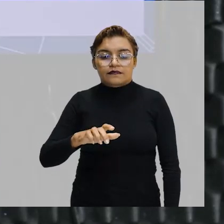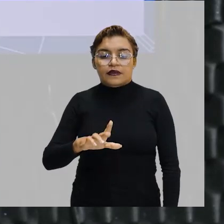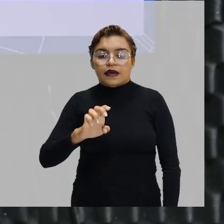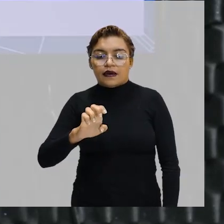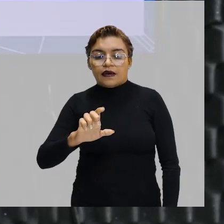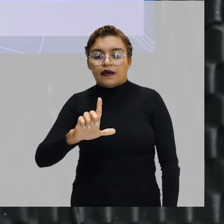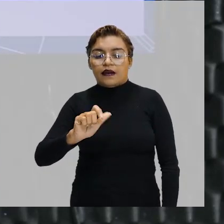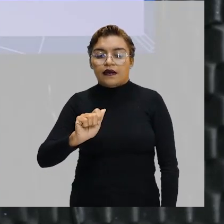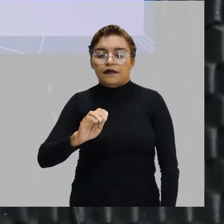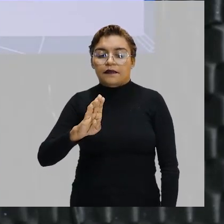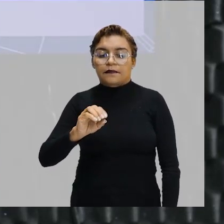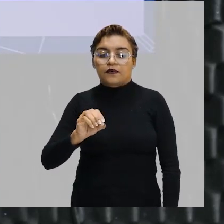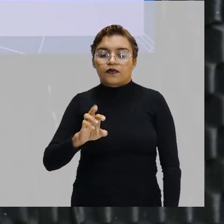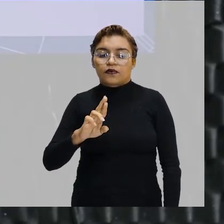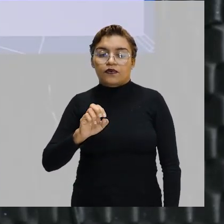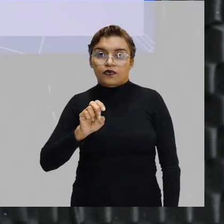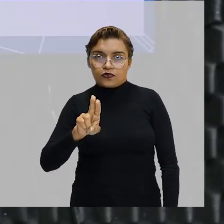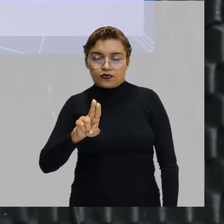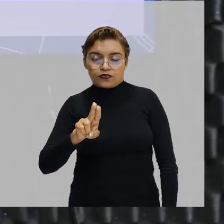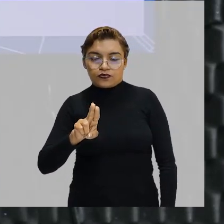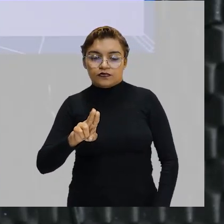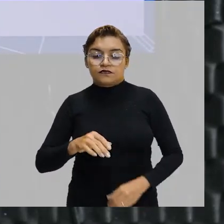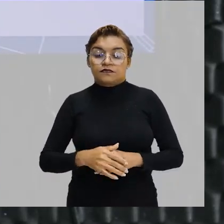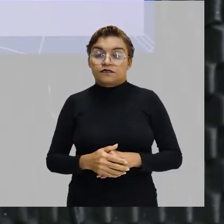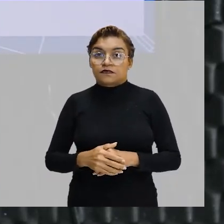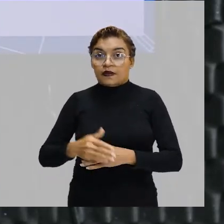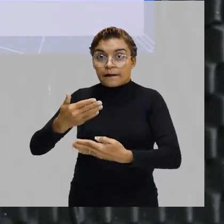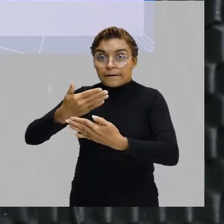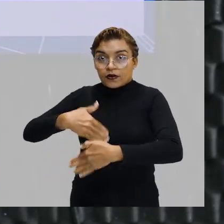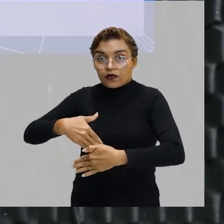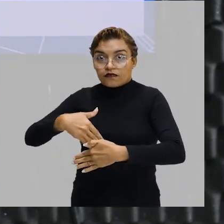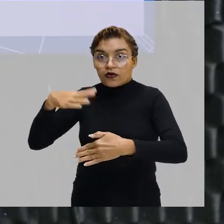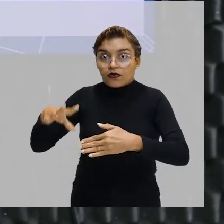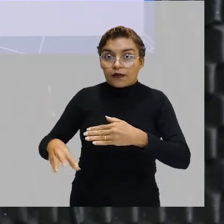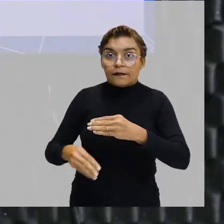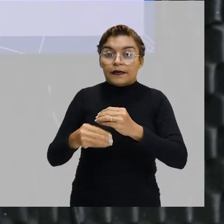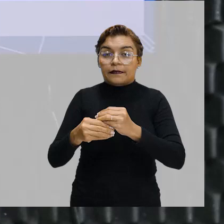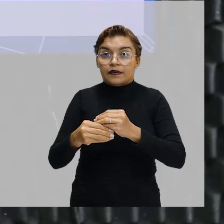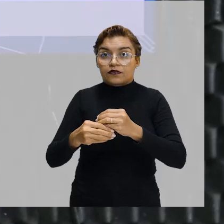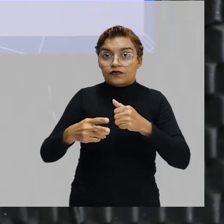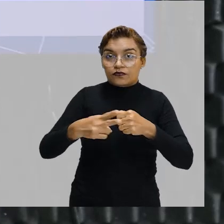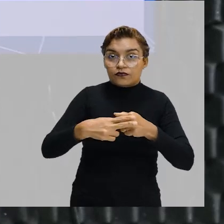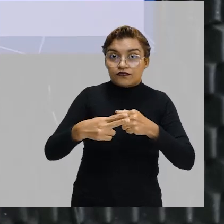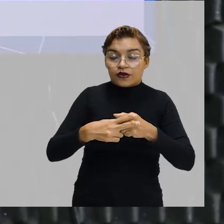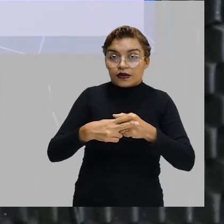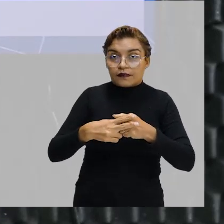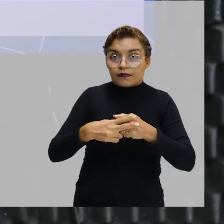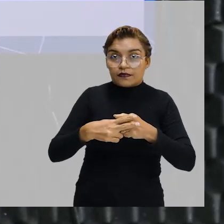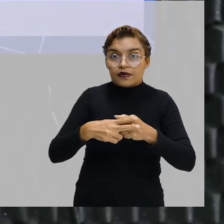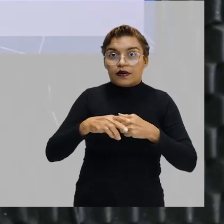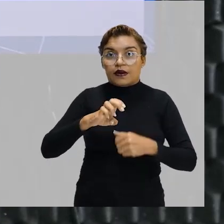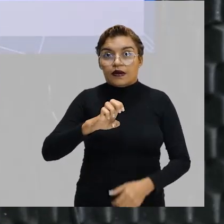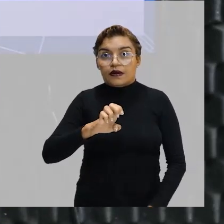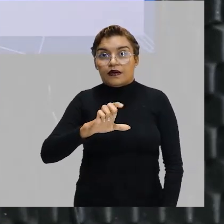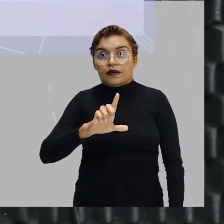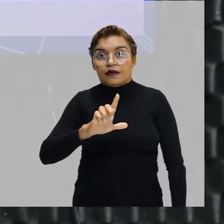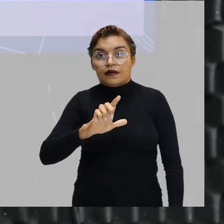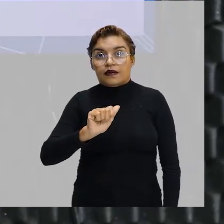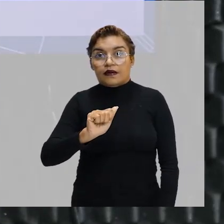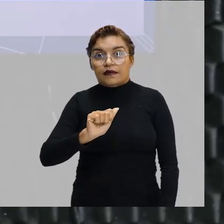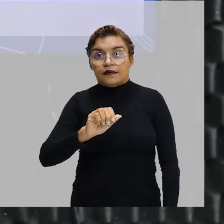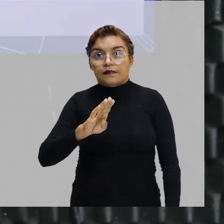prova. A prova é o complemento do verbo elaborar, que é um verbo transitivo direto. Não tem preposição. Então, eu